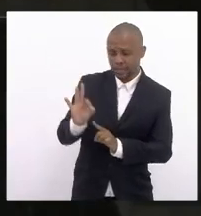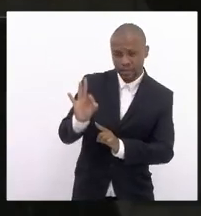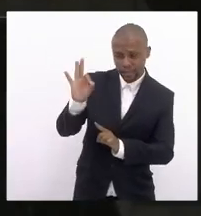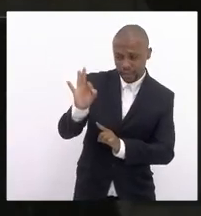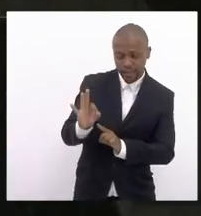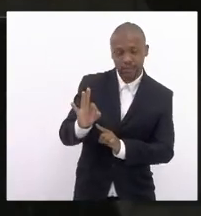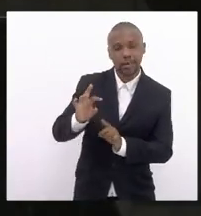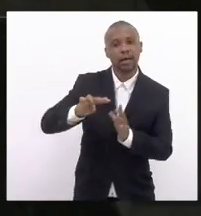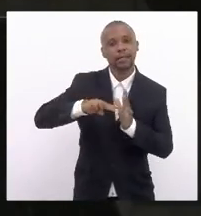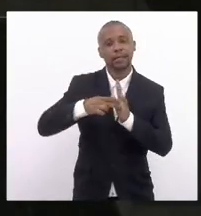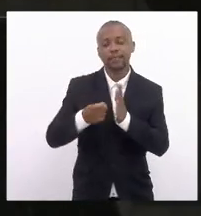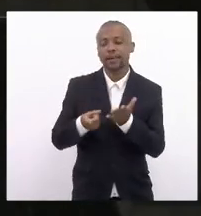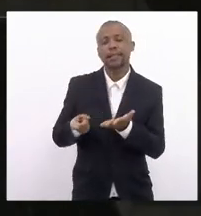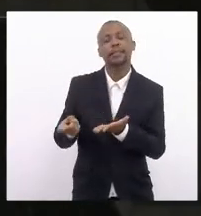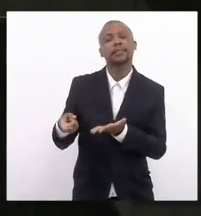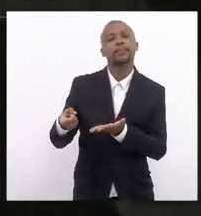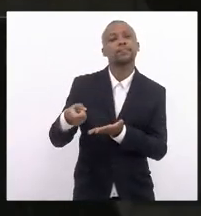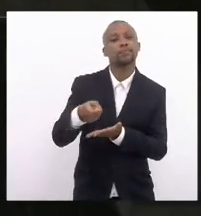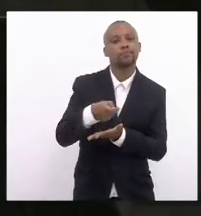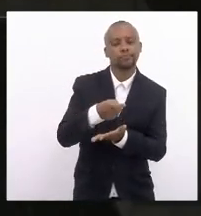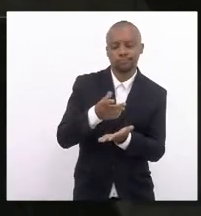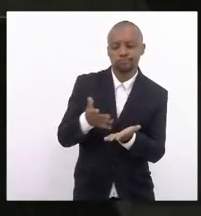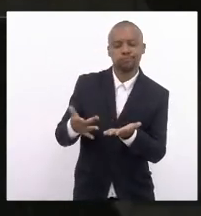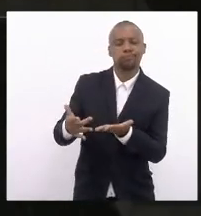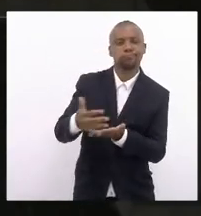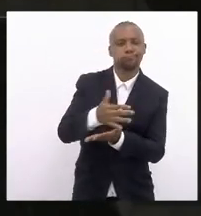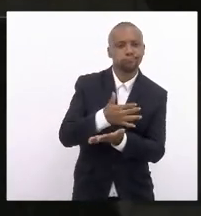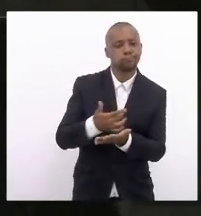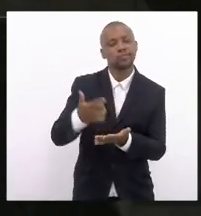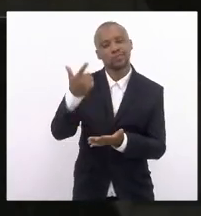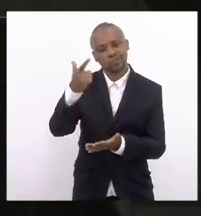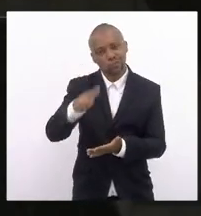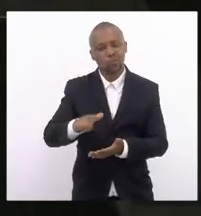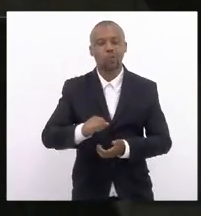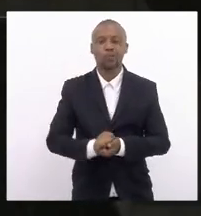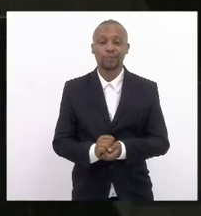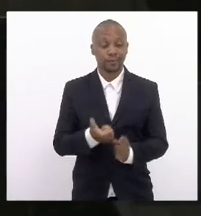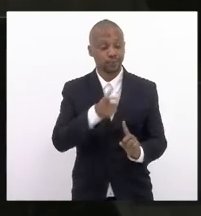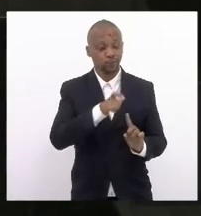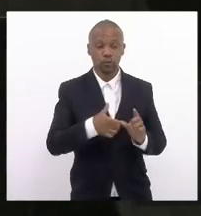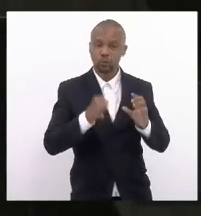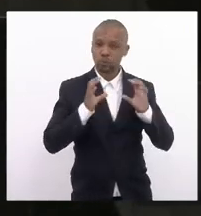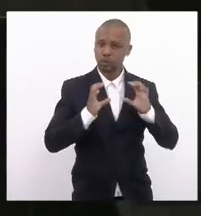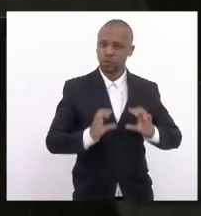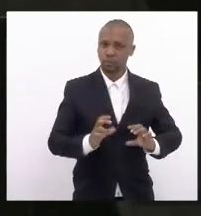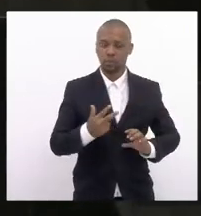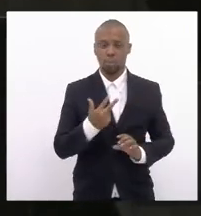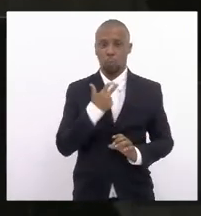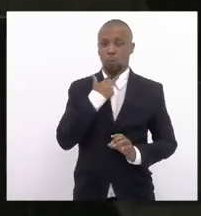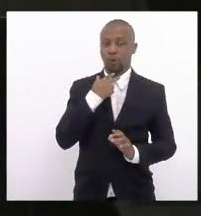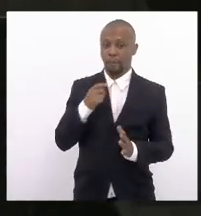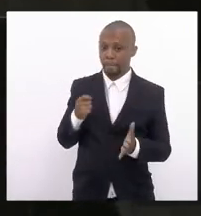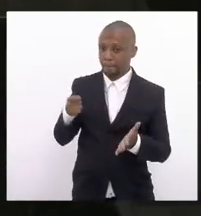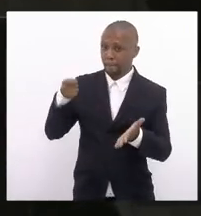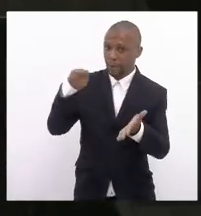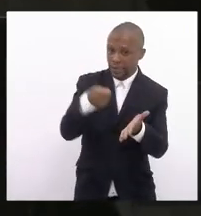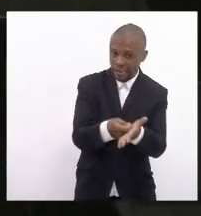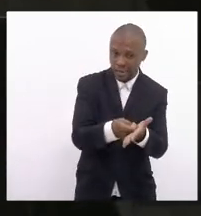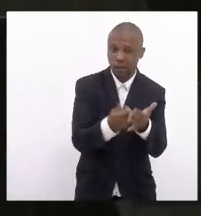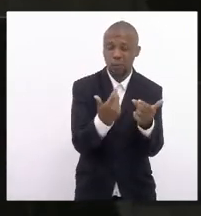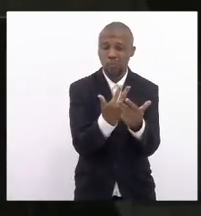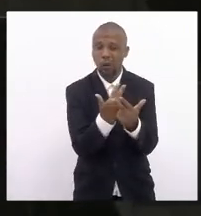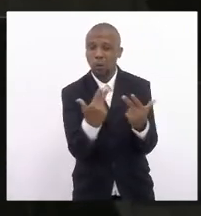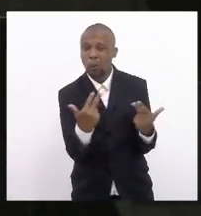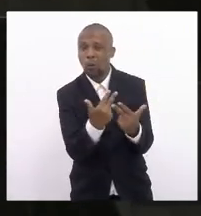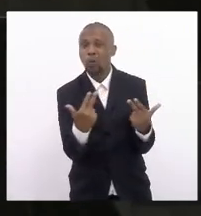tributo. E volto a dizer, o cidadão não pode pagar por